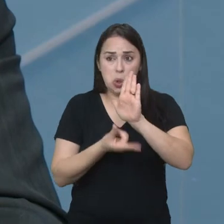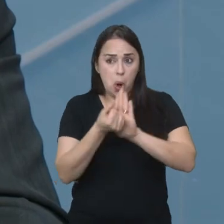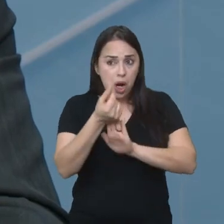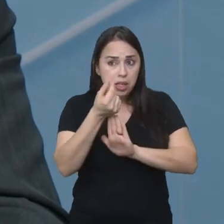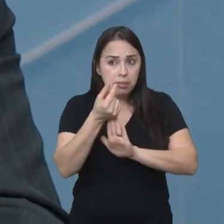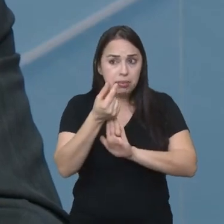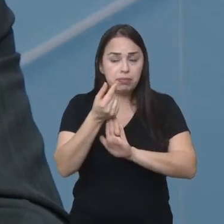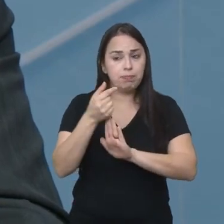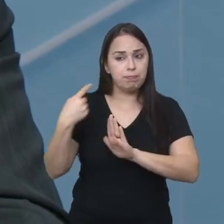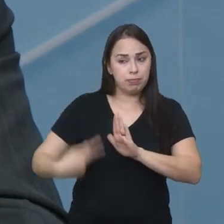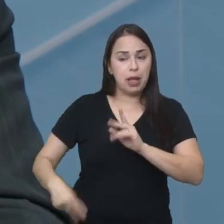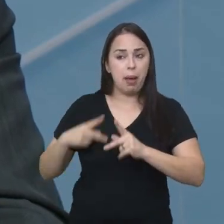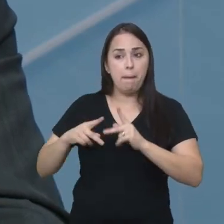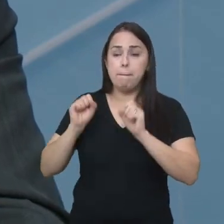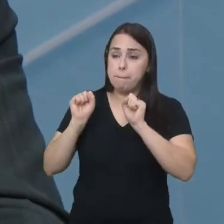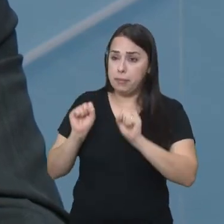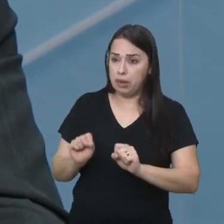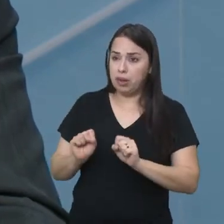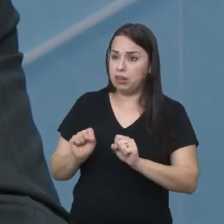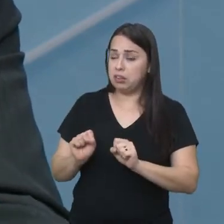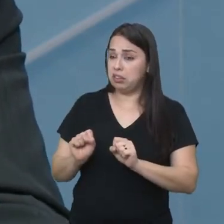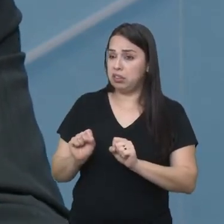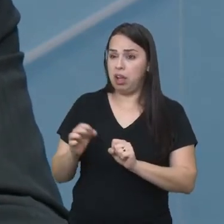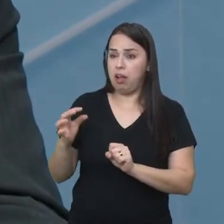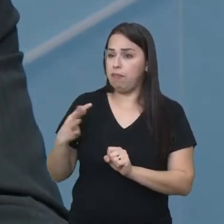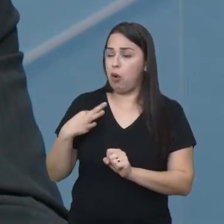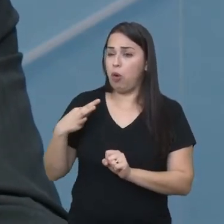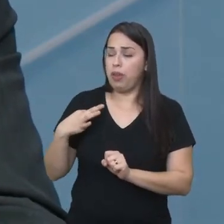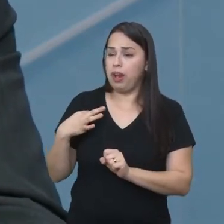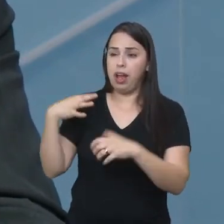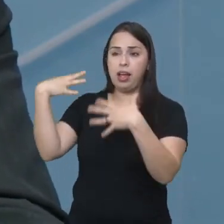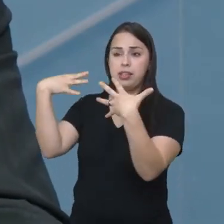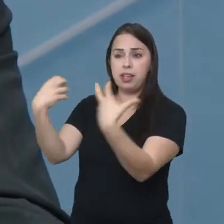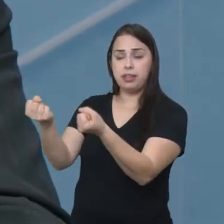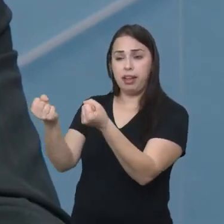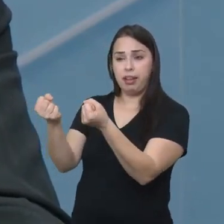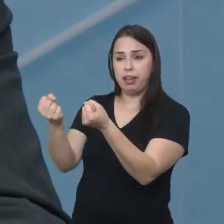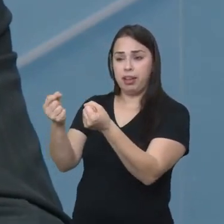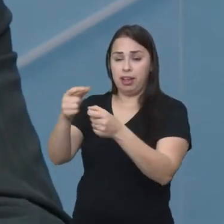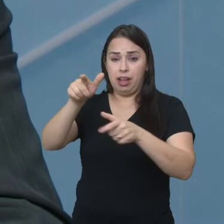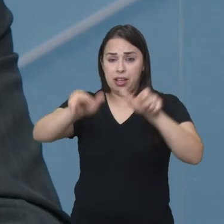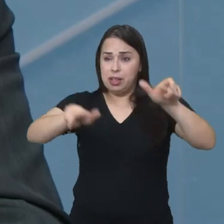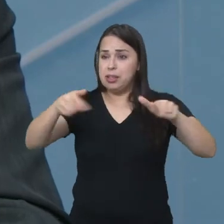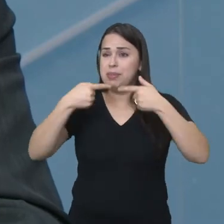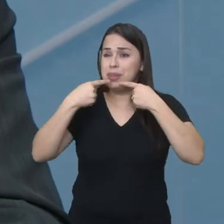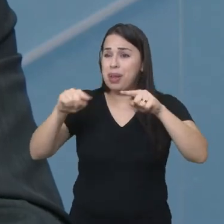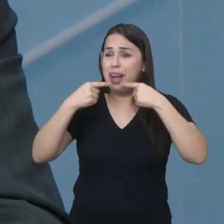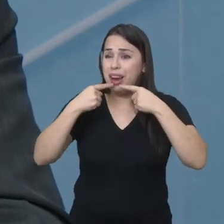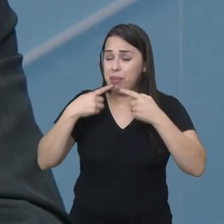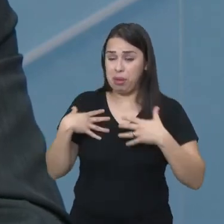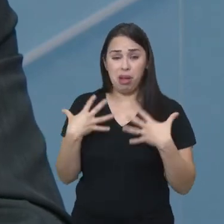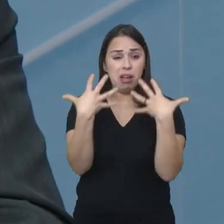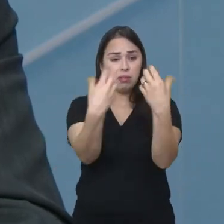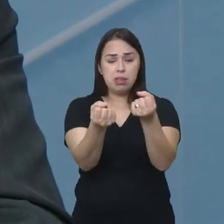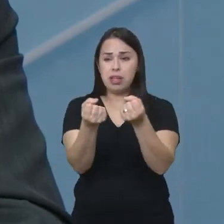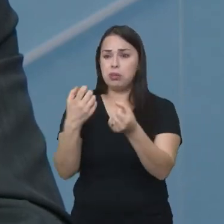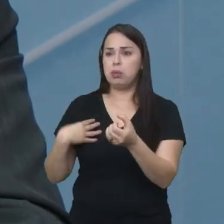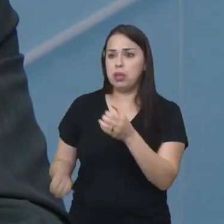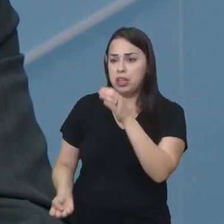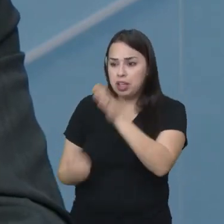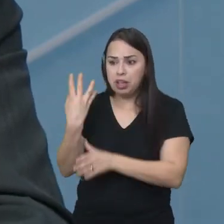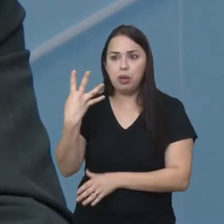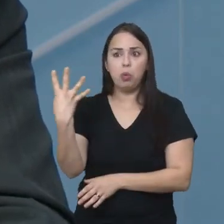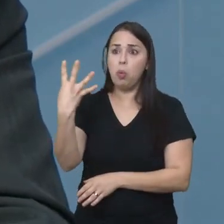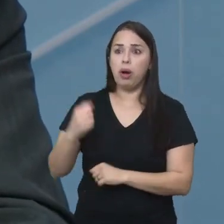maneira voluntária, atender essa reclamação da sociedade civil, como é feito hoje. Então,